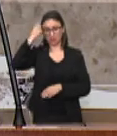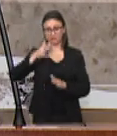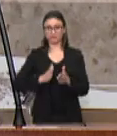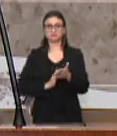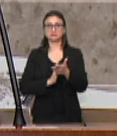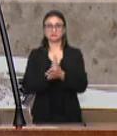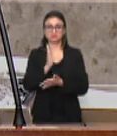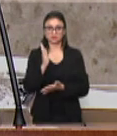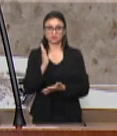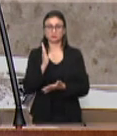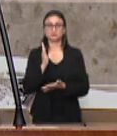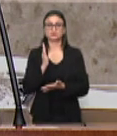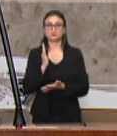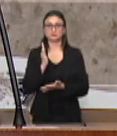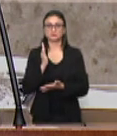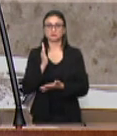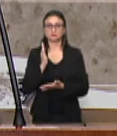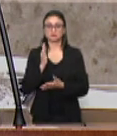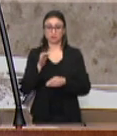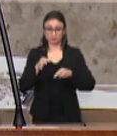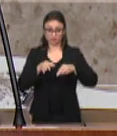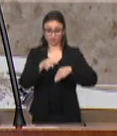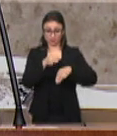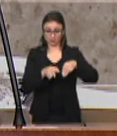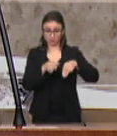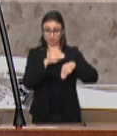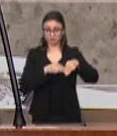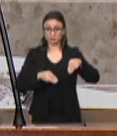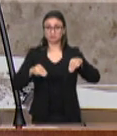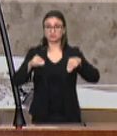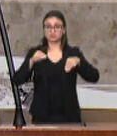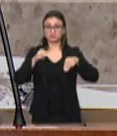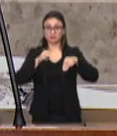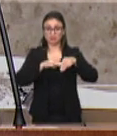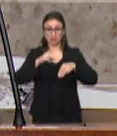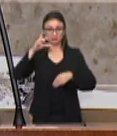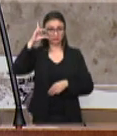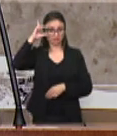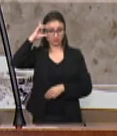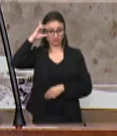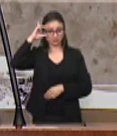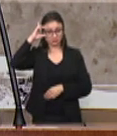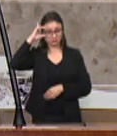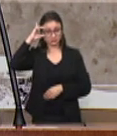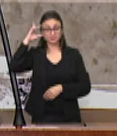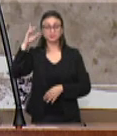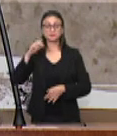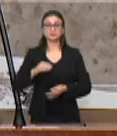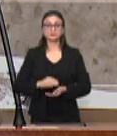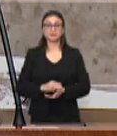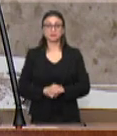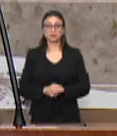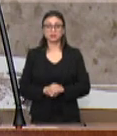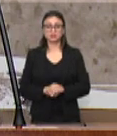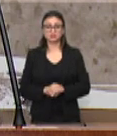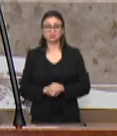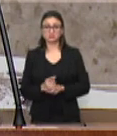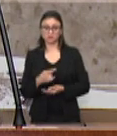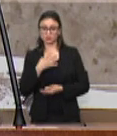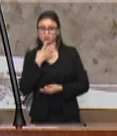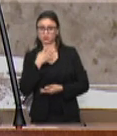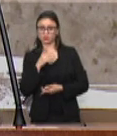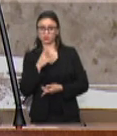Vencidos os ministros André Mendonça e Nunes Marques, que não conheciam